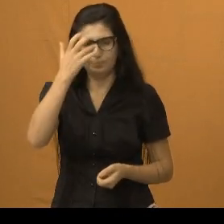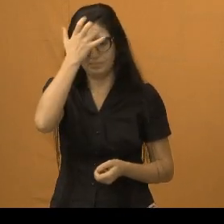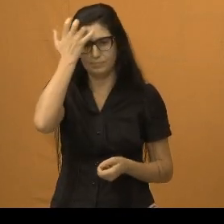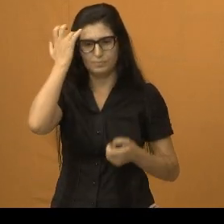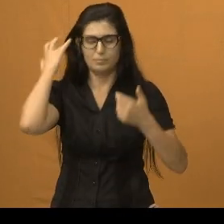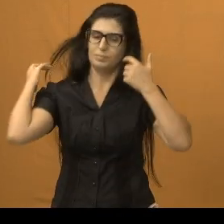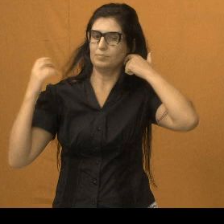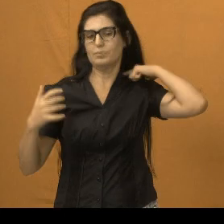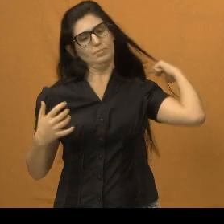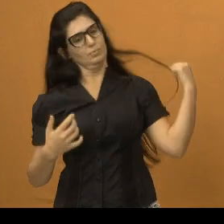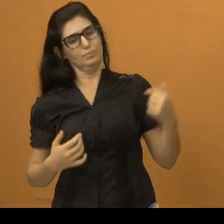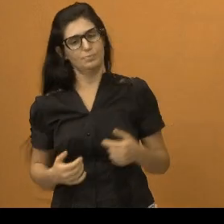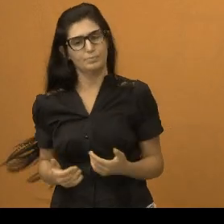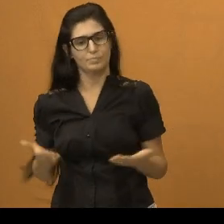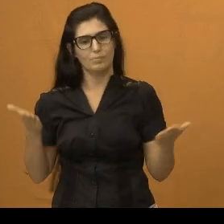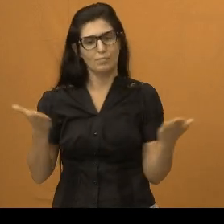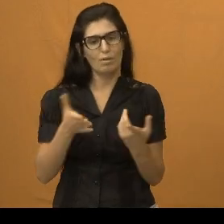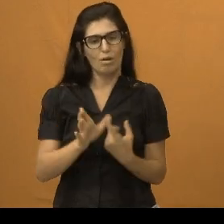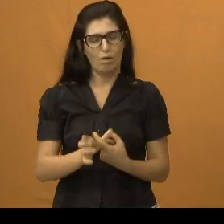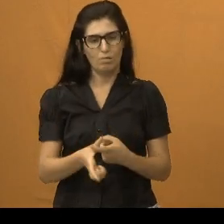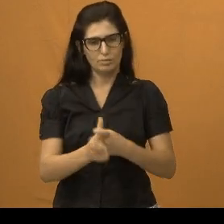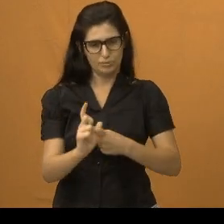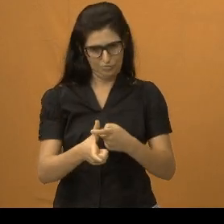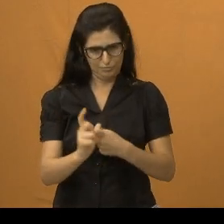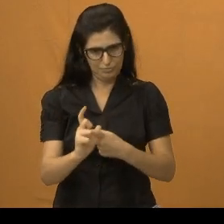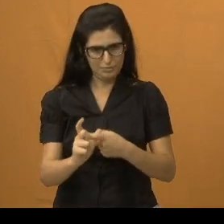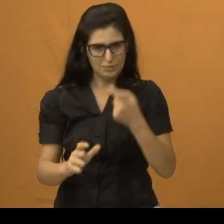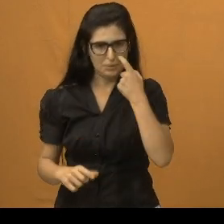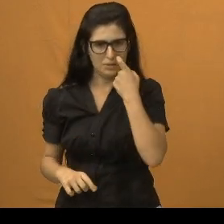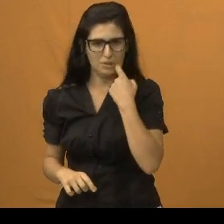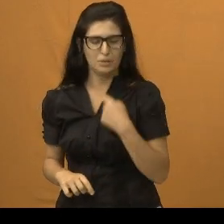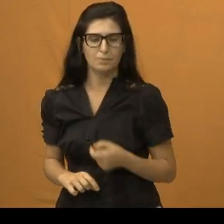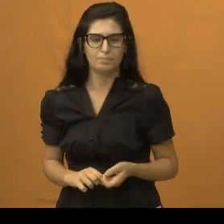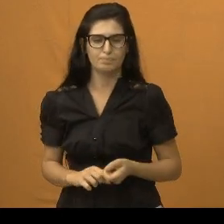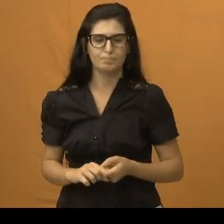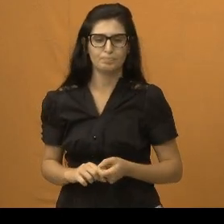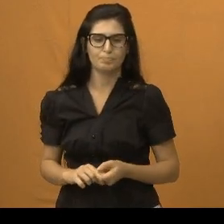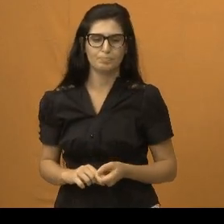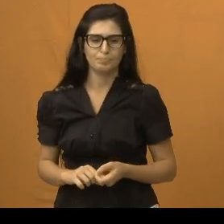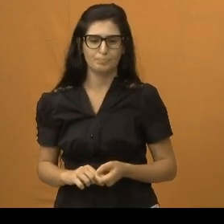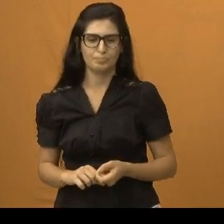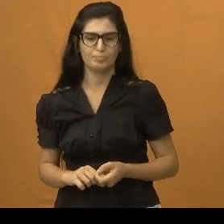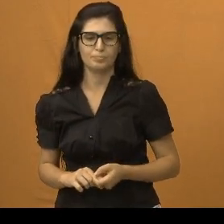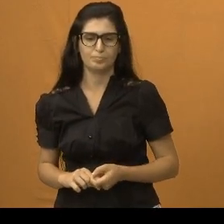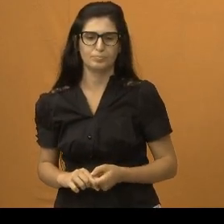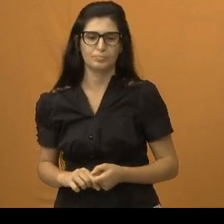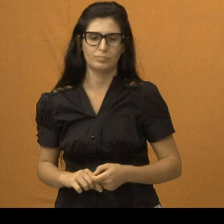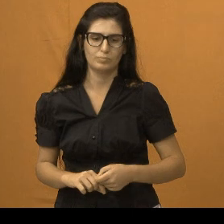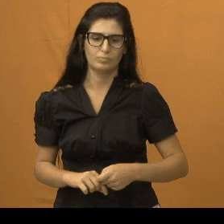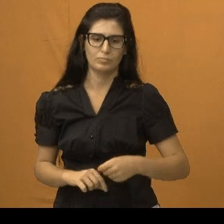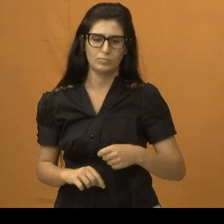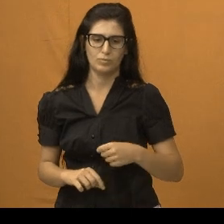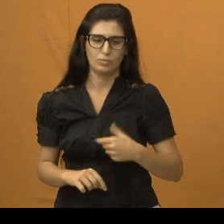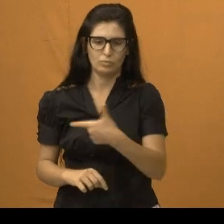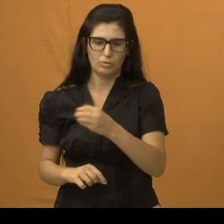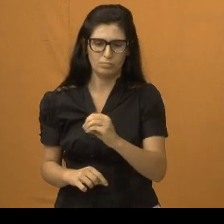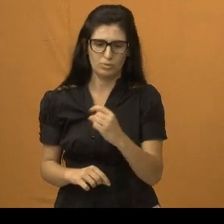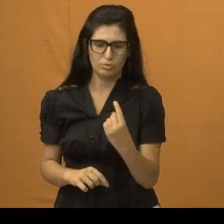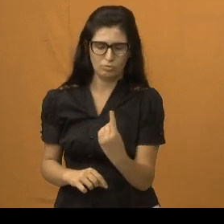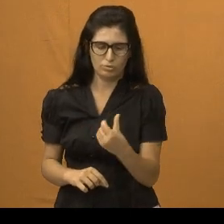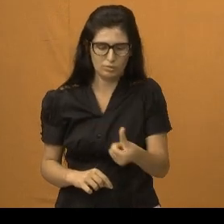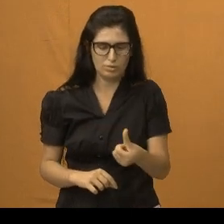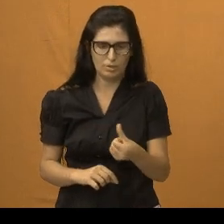Aqui o nosso estoque da dívida, né? Como vocês viram, em 2016 era de 30%,